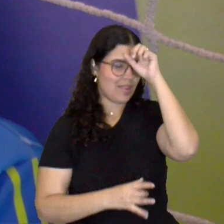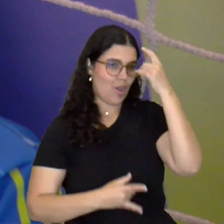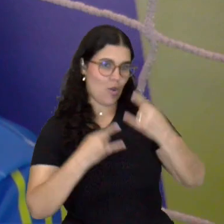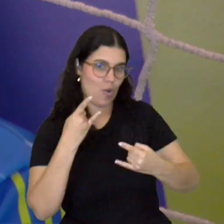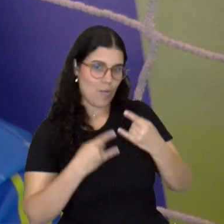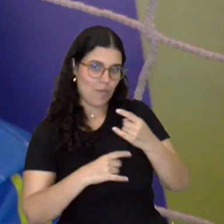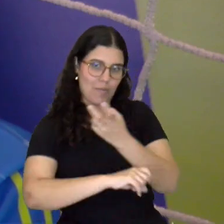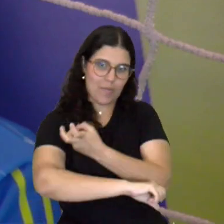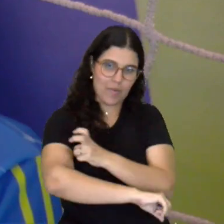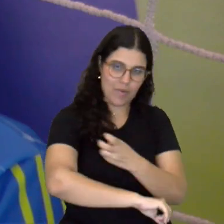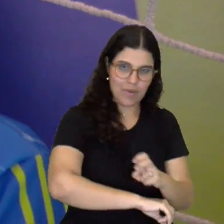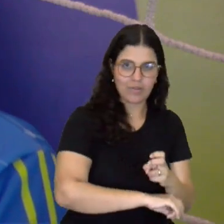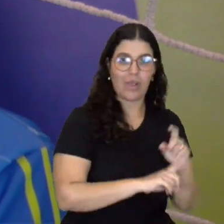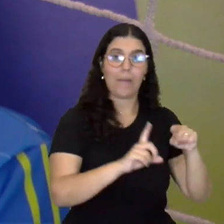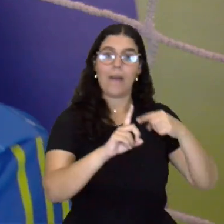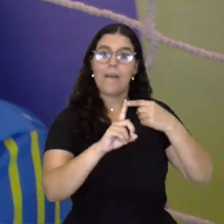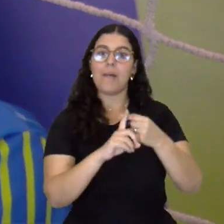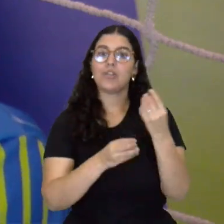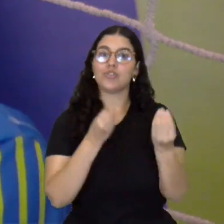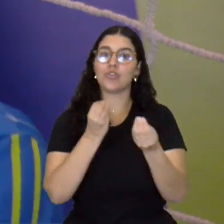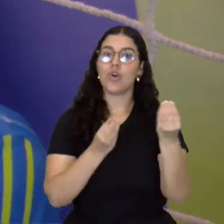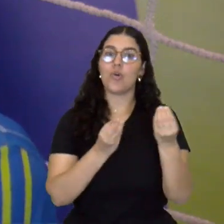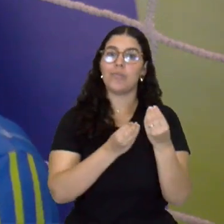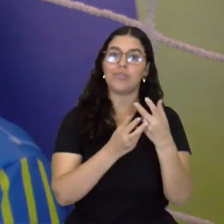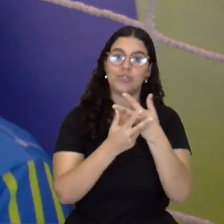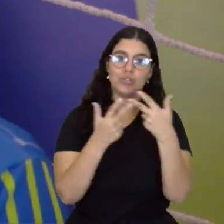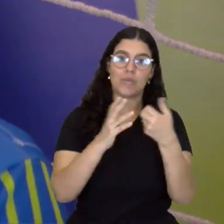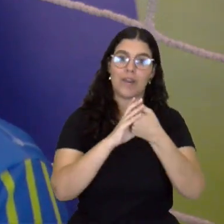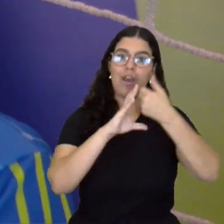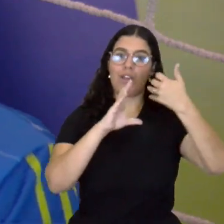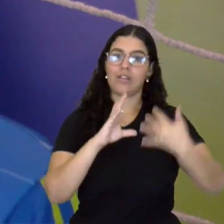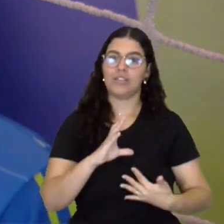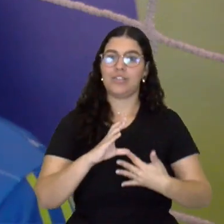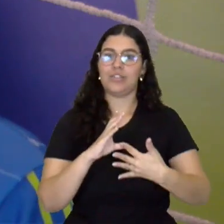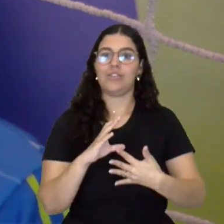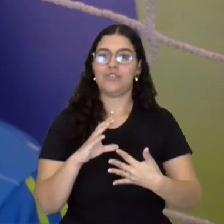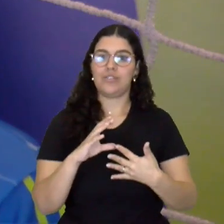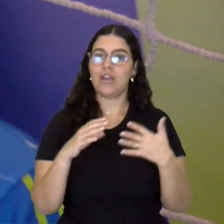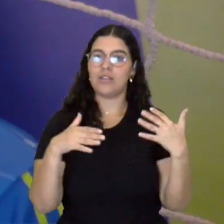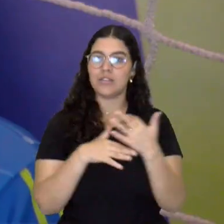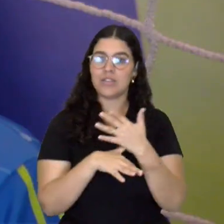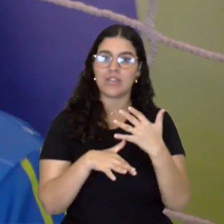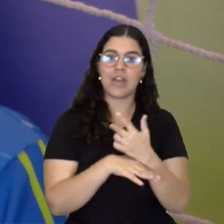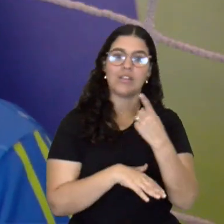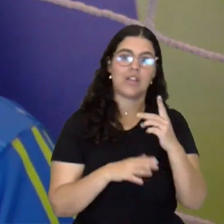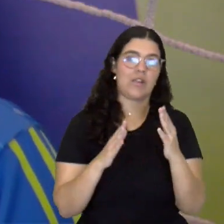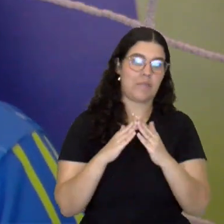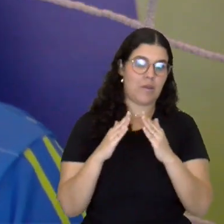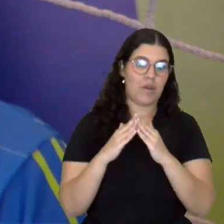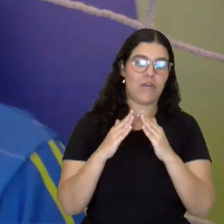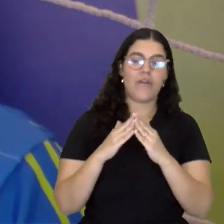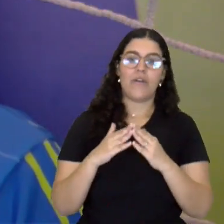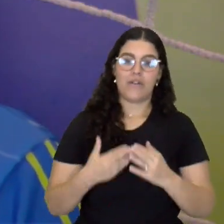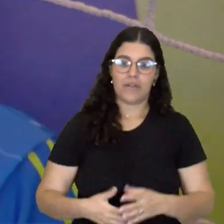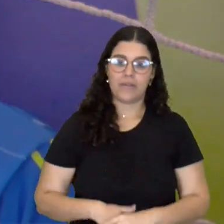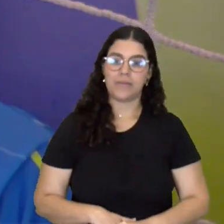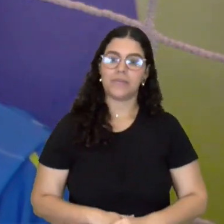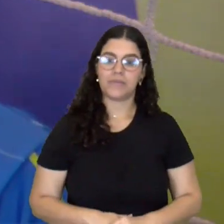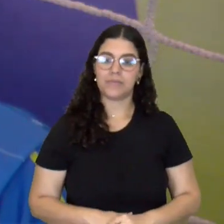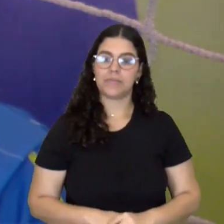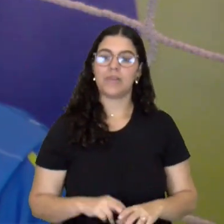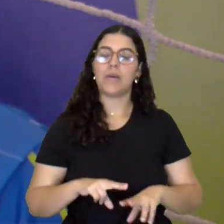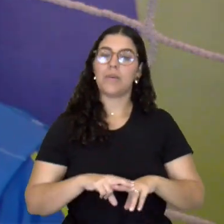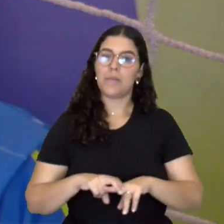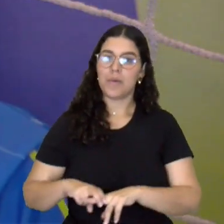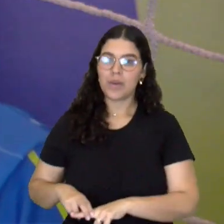ser robótica. Você está aprendendo um pouco da história da cidade em que você mora. Então aí no Hackline nós estamos